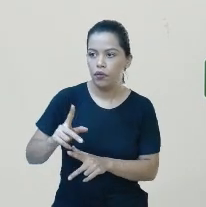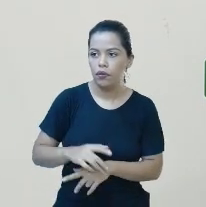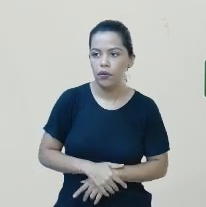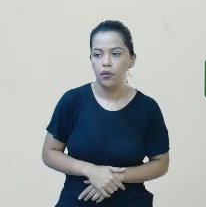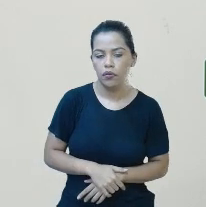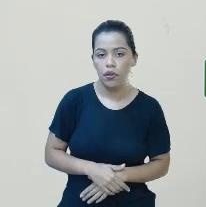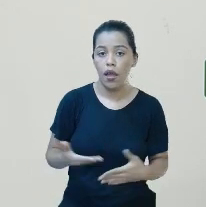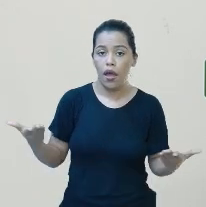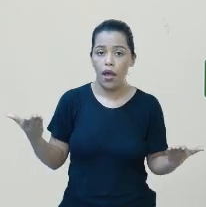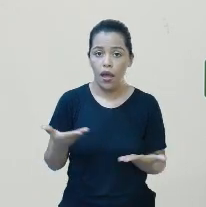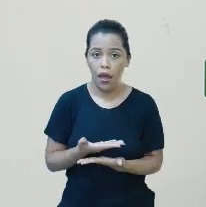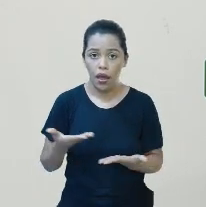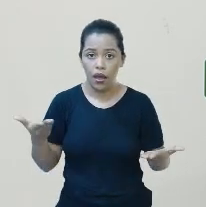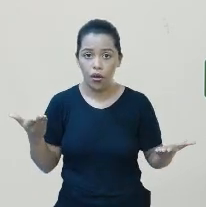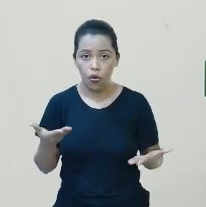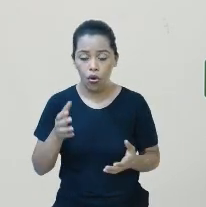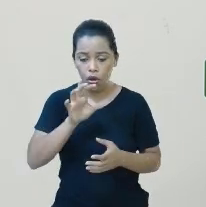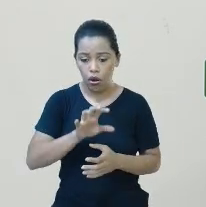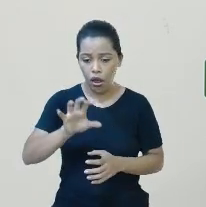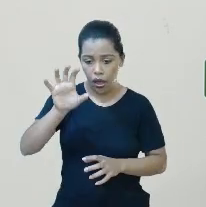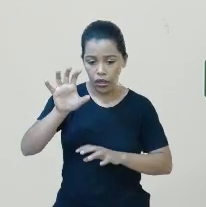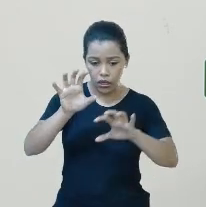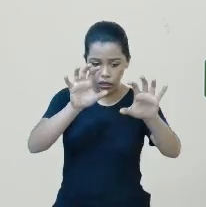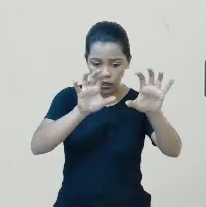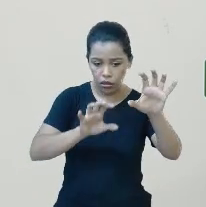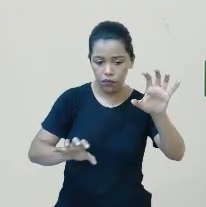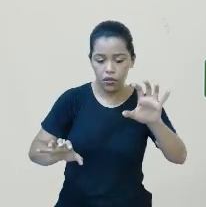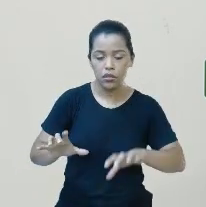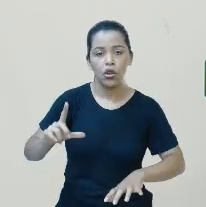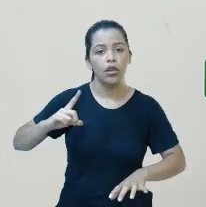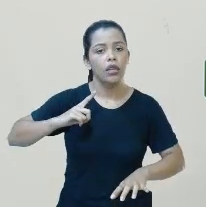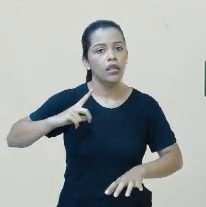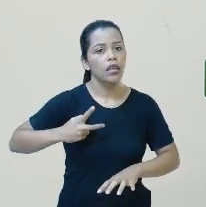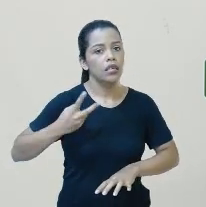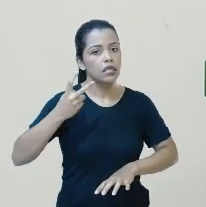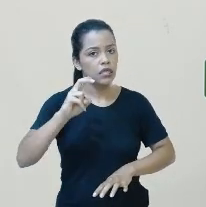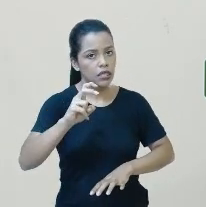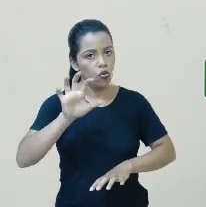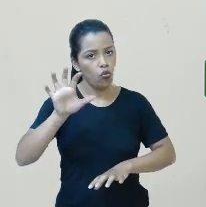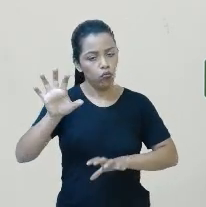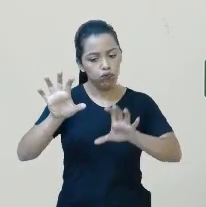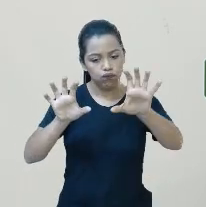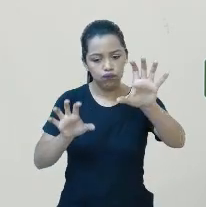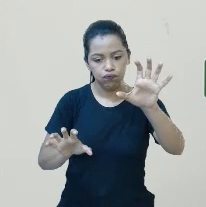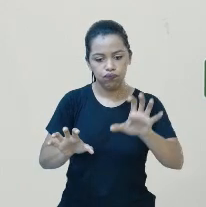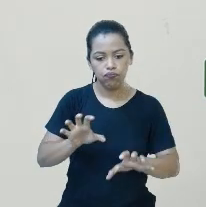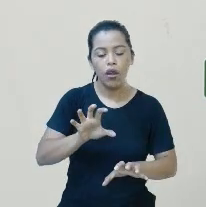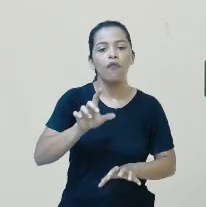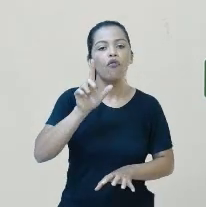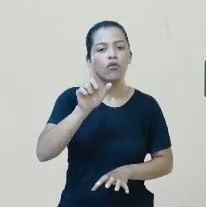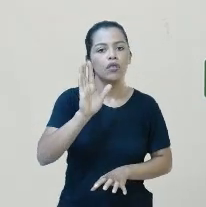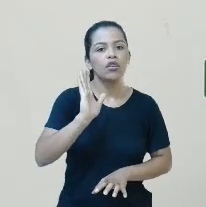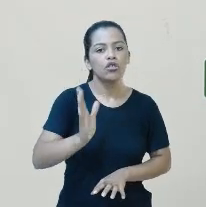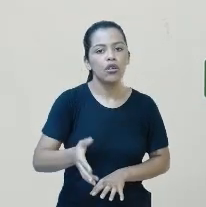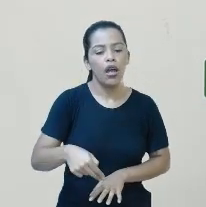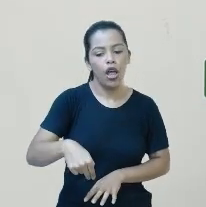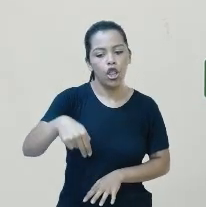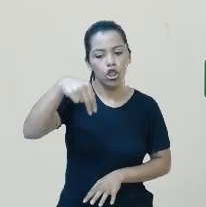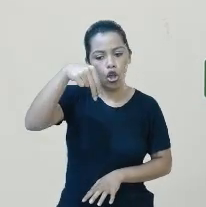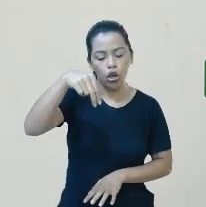atual divisão do Brasil, com 5 regiões que vocês já aprenderam aqui nas nossas aulas, que são